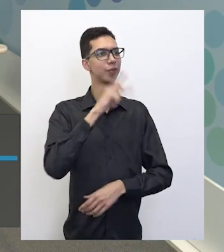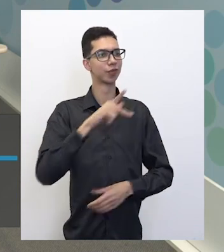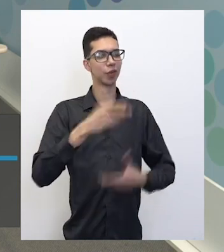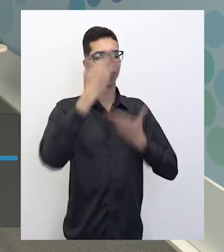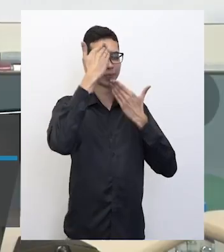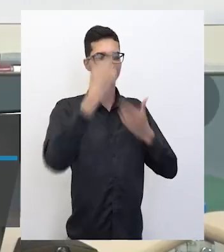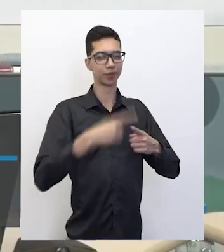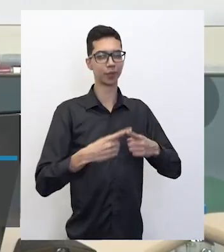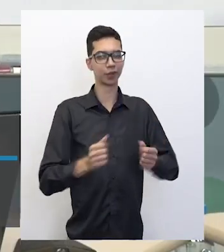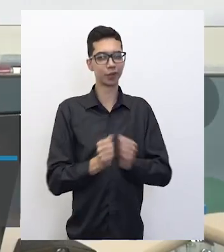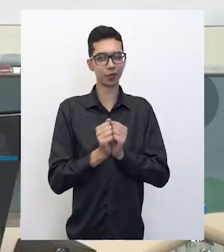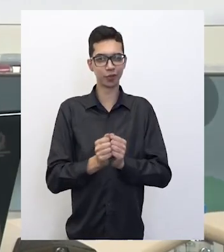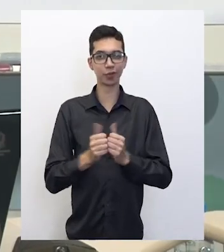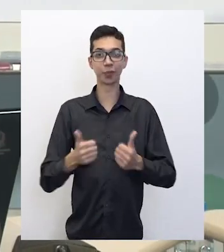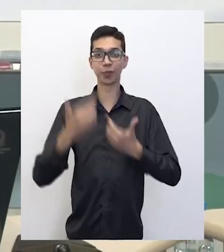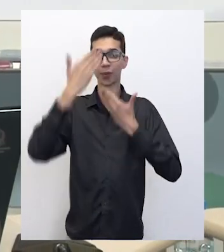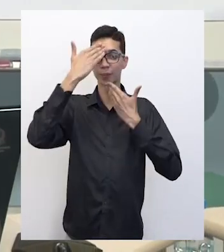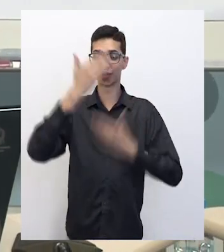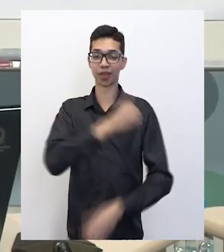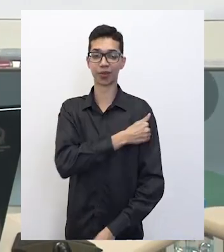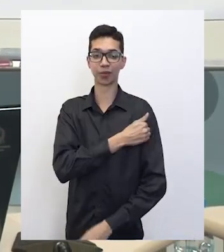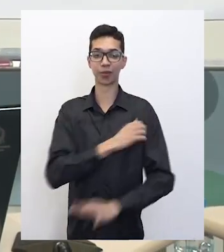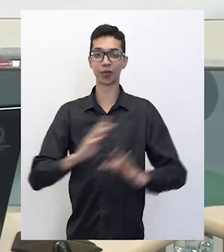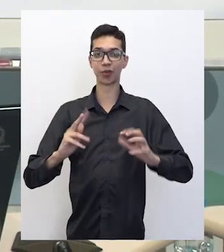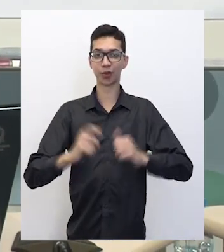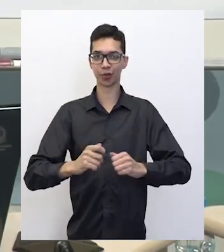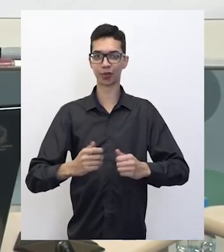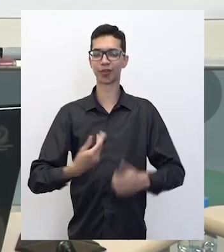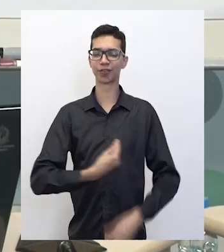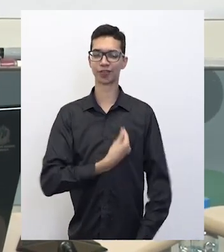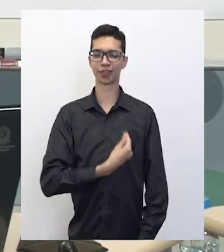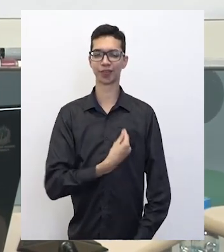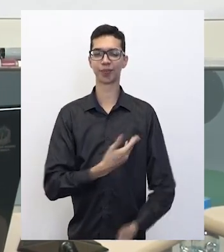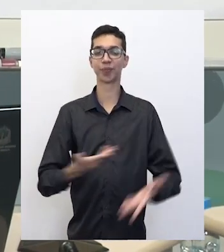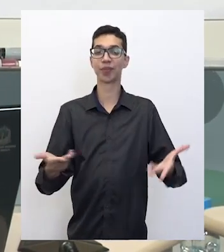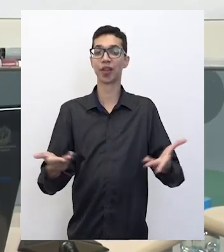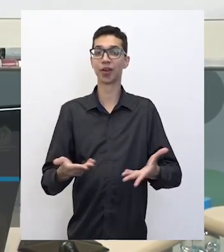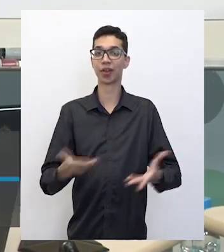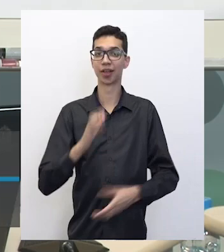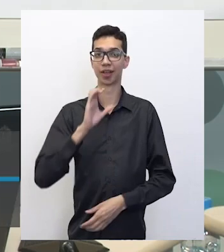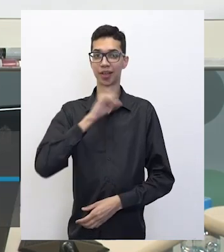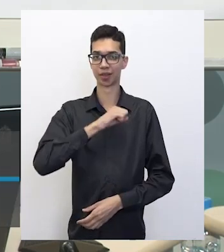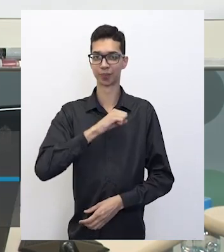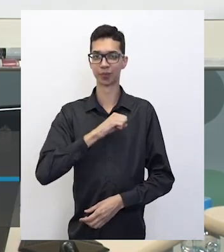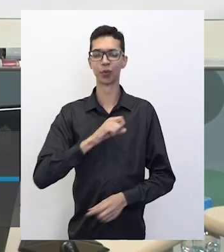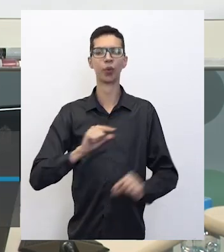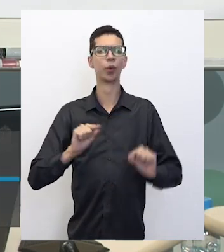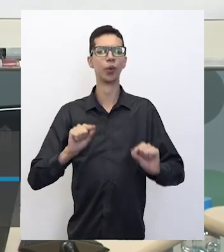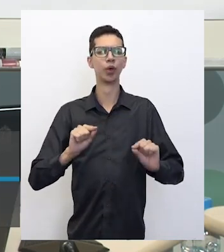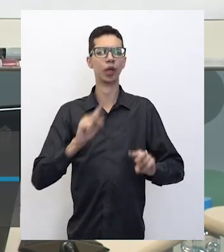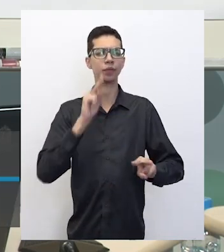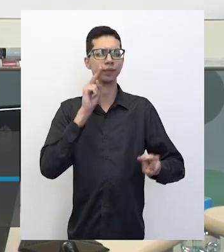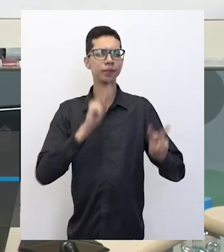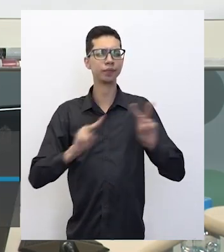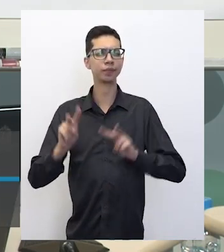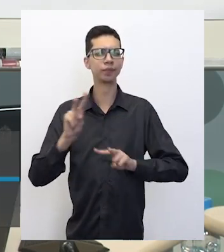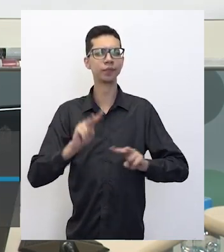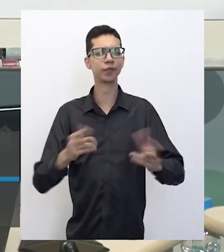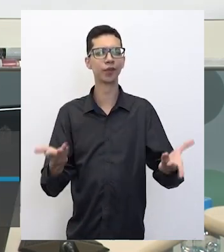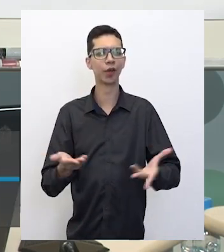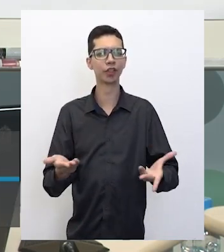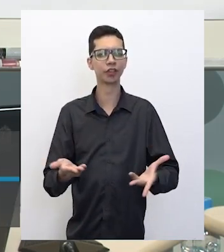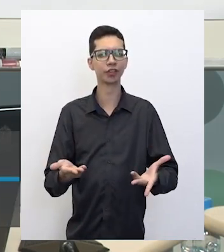tarde. Obrigada, alunos todos, por estarem aí. Então, vamos ver agora, rapidinho, qual a habilidade que a gente vai estar trabalhando na aula de